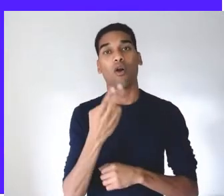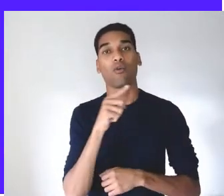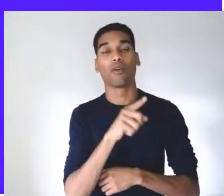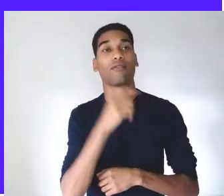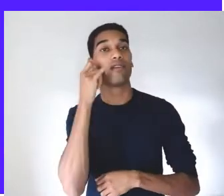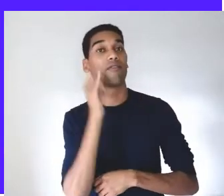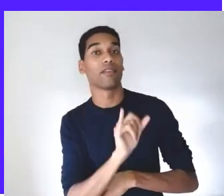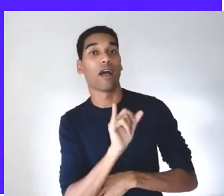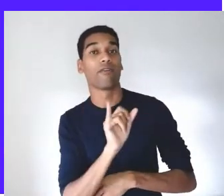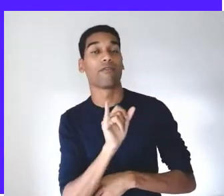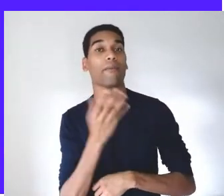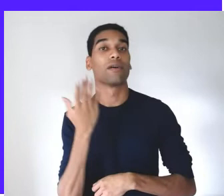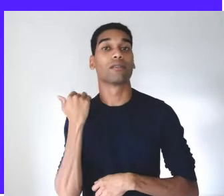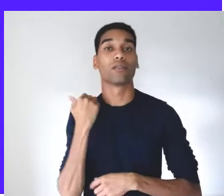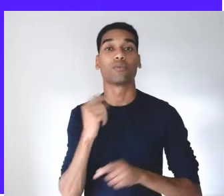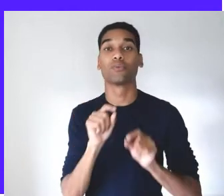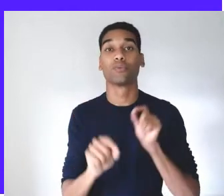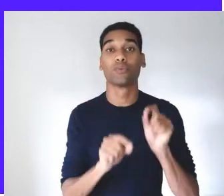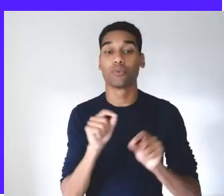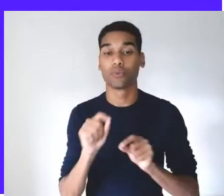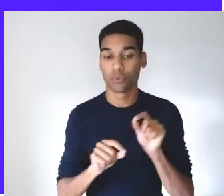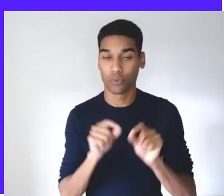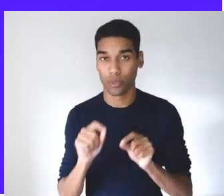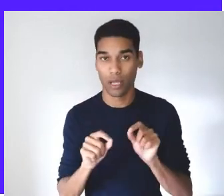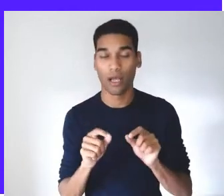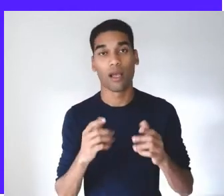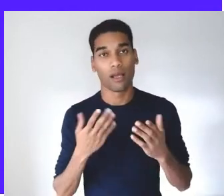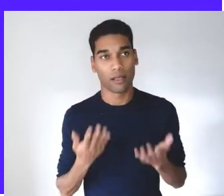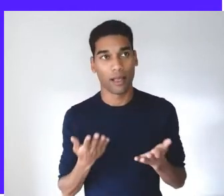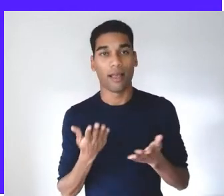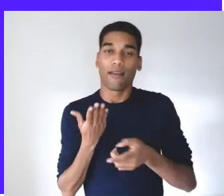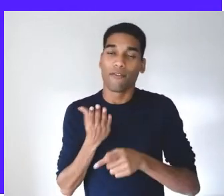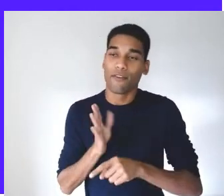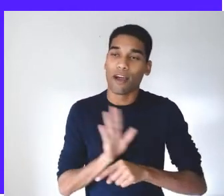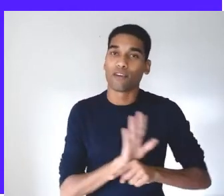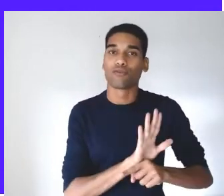que você, né, que ajuda aí a entender a desigualdade no país?